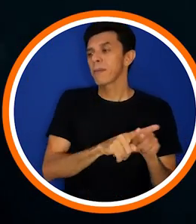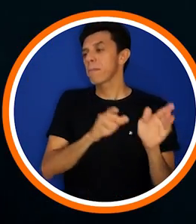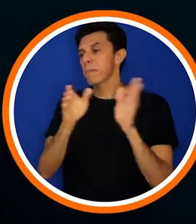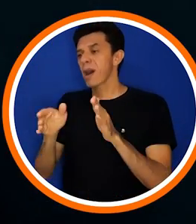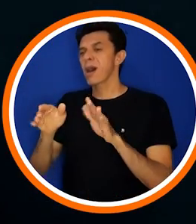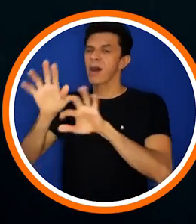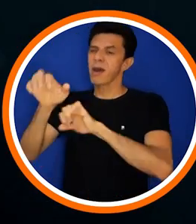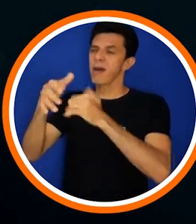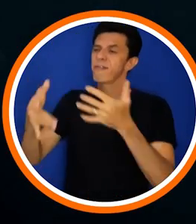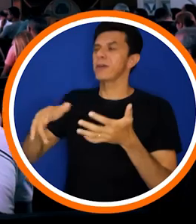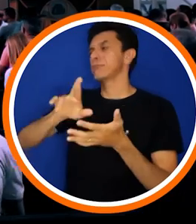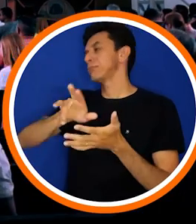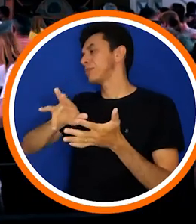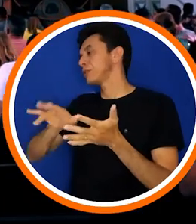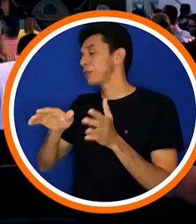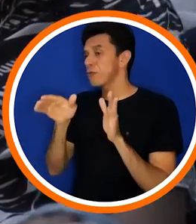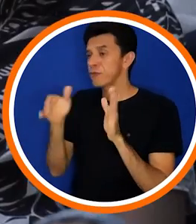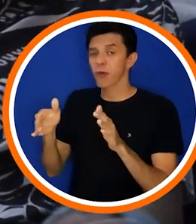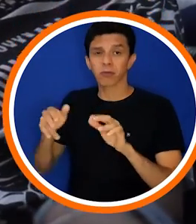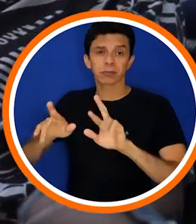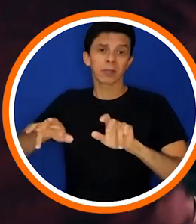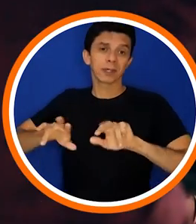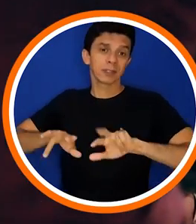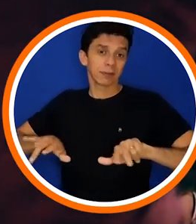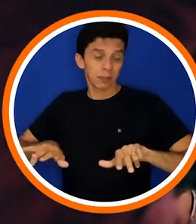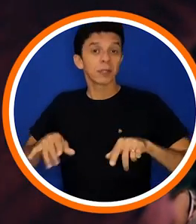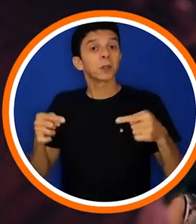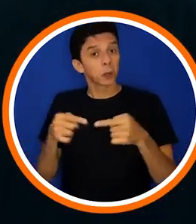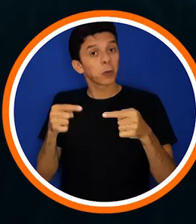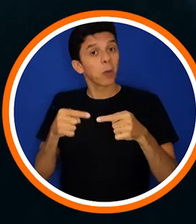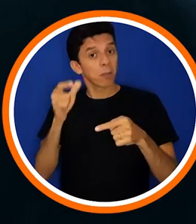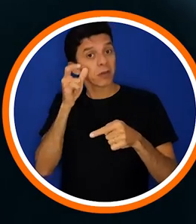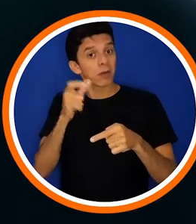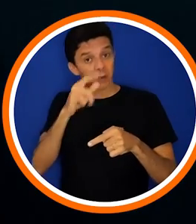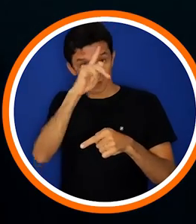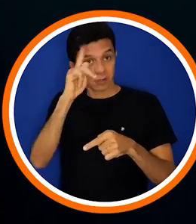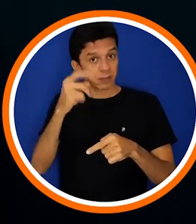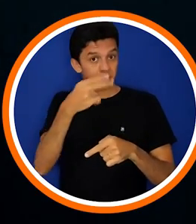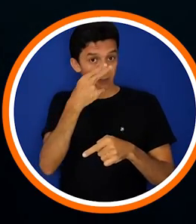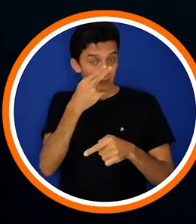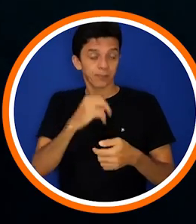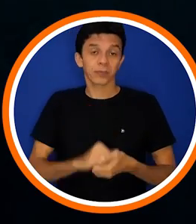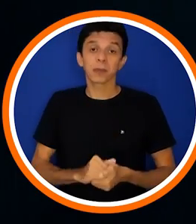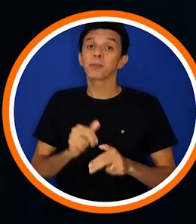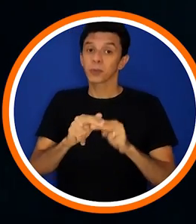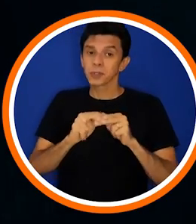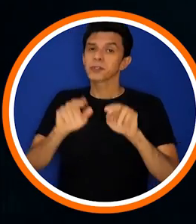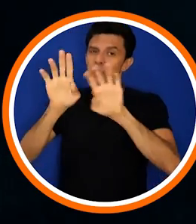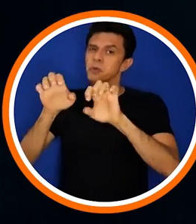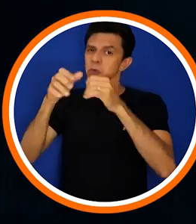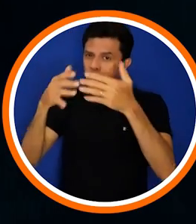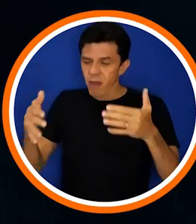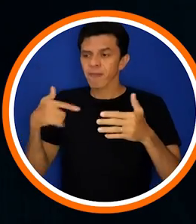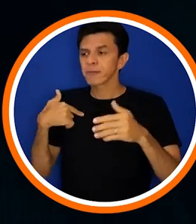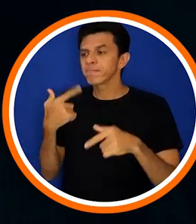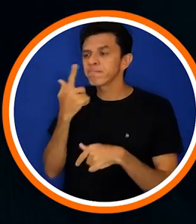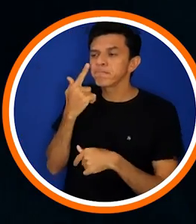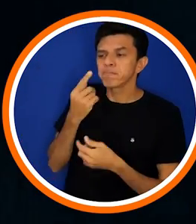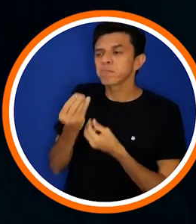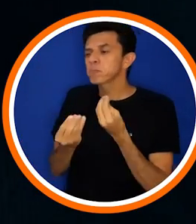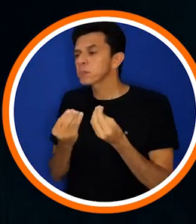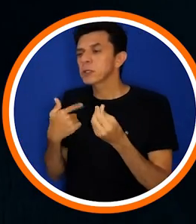série de eventos paralelos focados nos mais diversos assuntos que são de interesse do público cristão. Esses eventos são